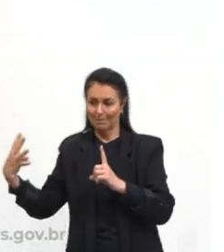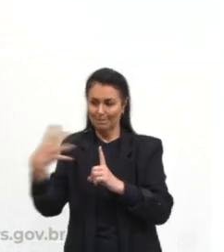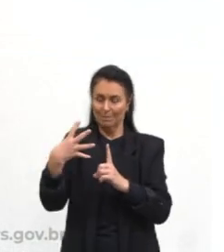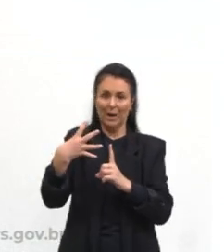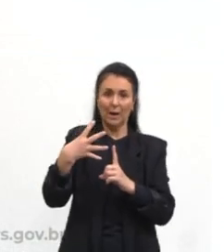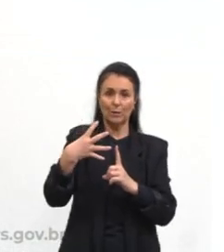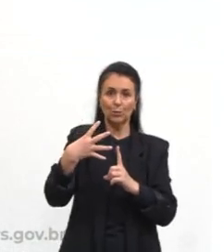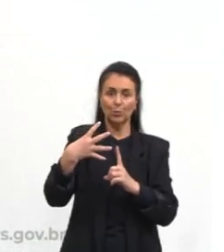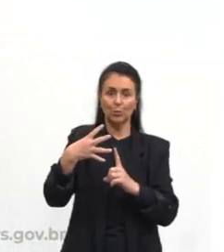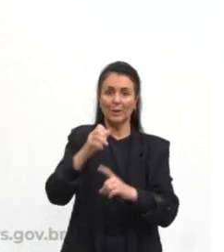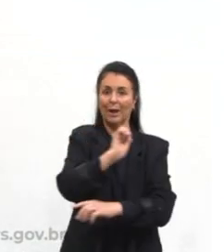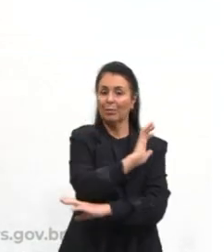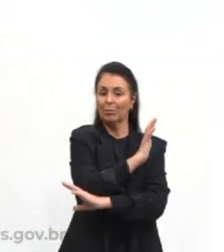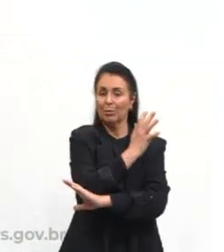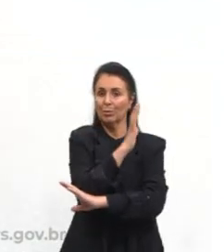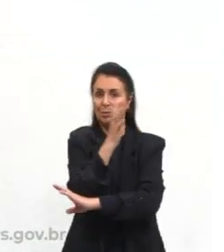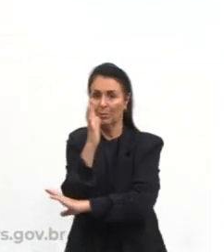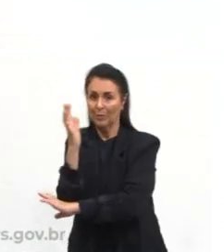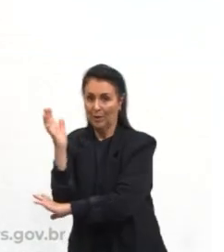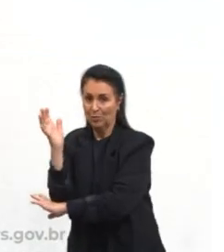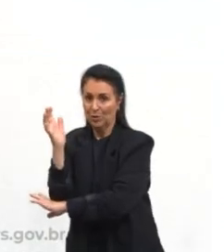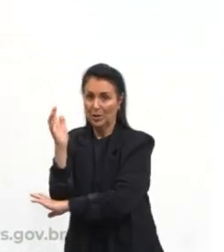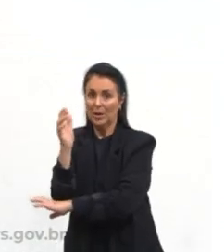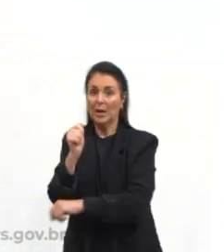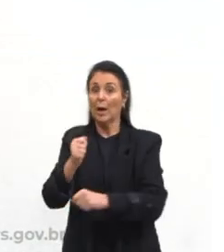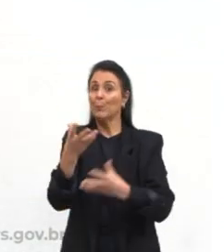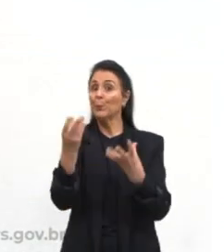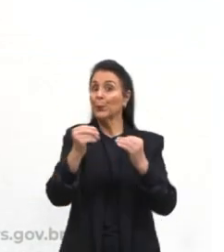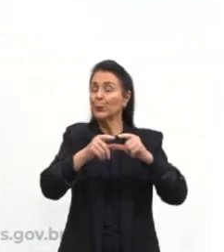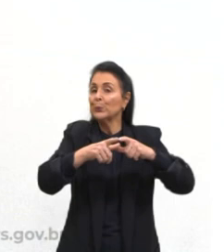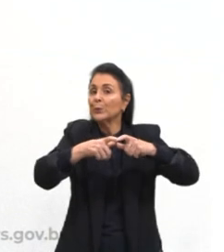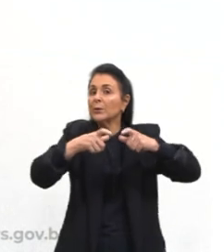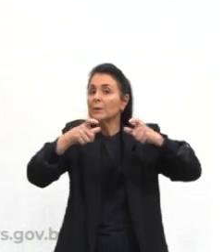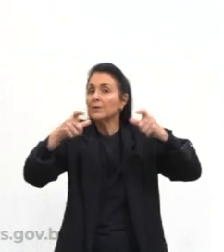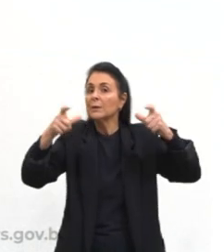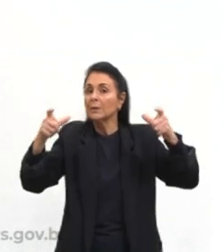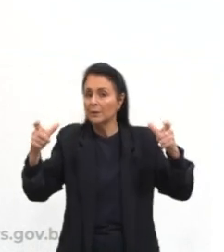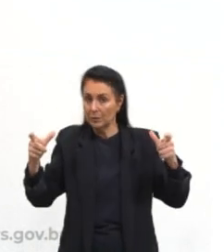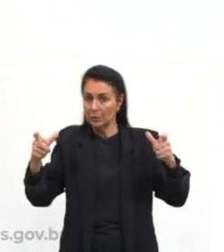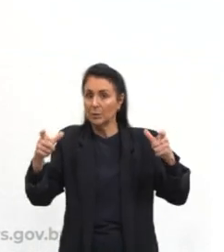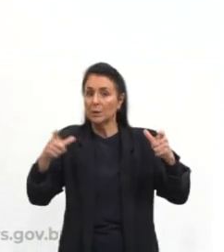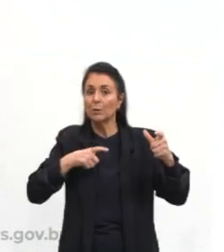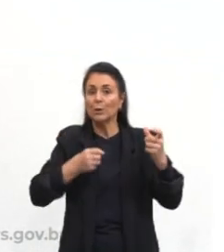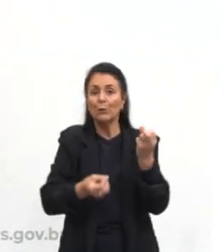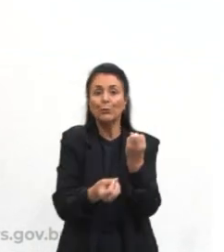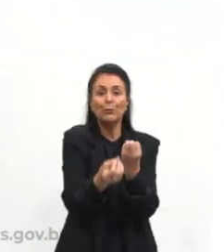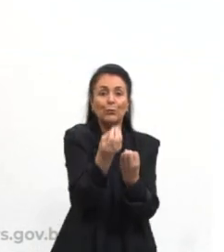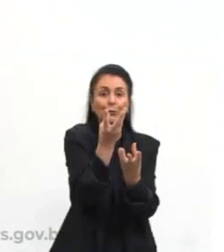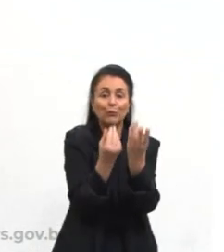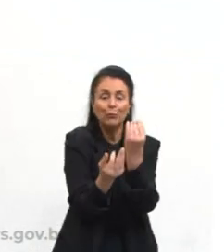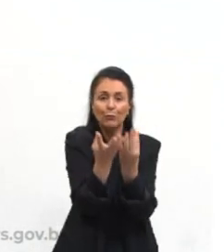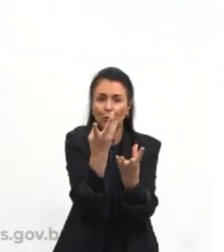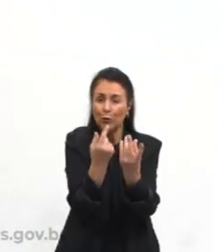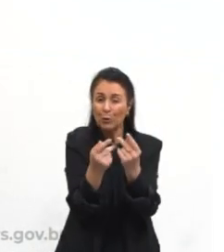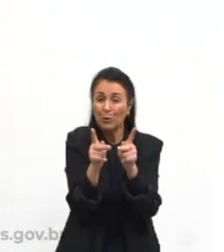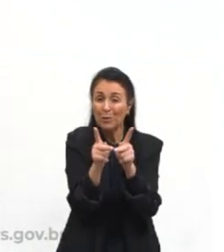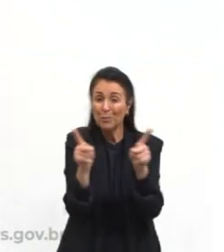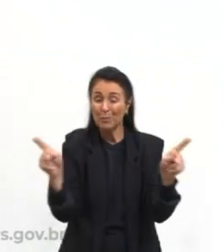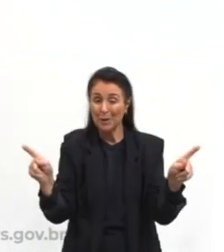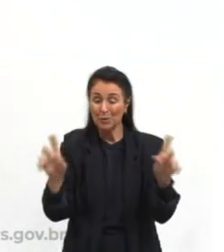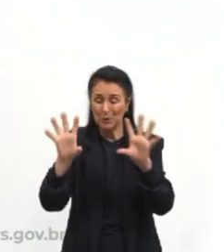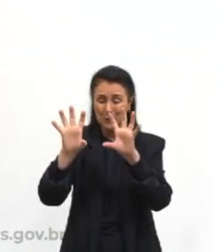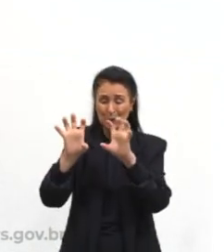ele acaba tendo muita abrangência aí né então nós vamos ter queimadas né então período seco a